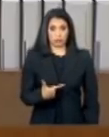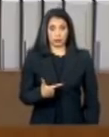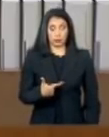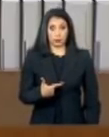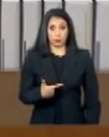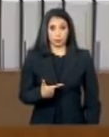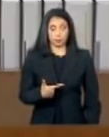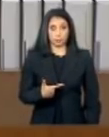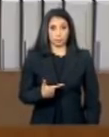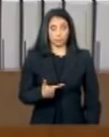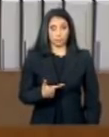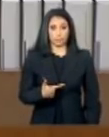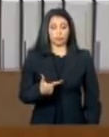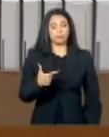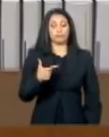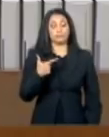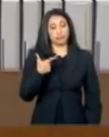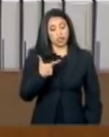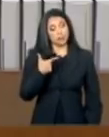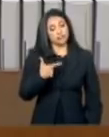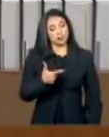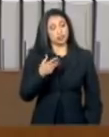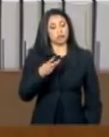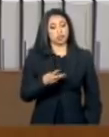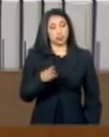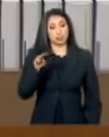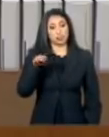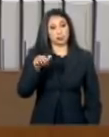23 de março de 1972